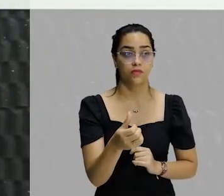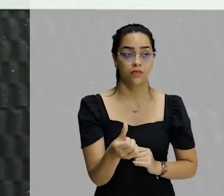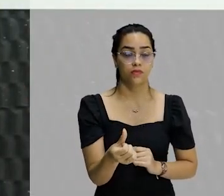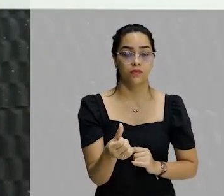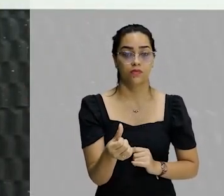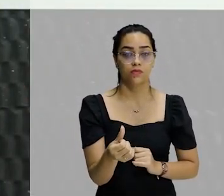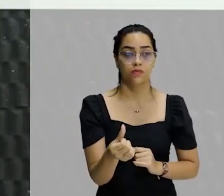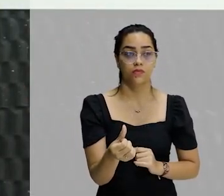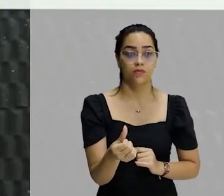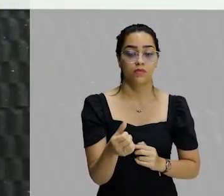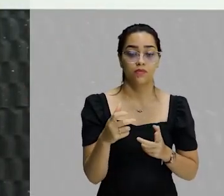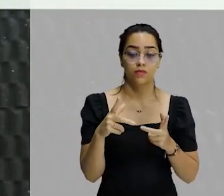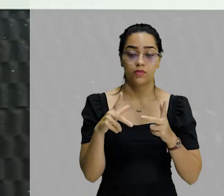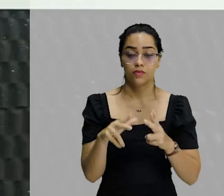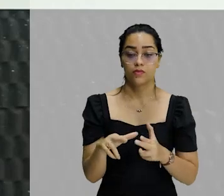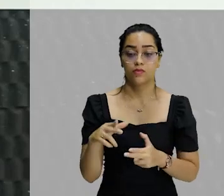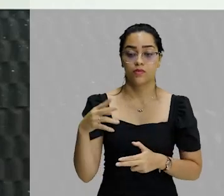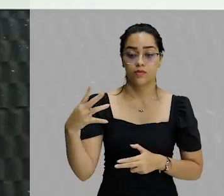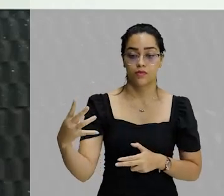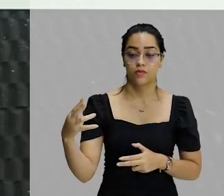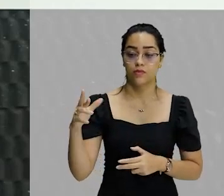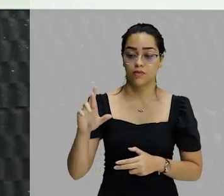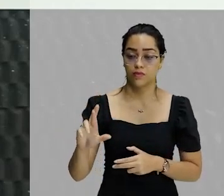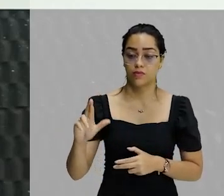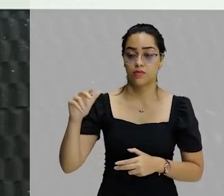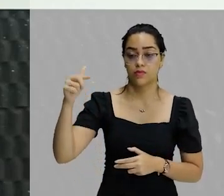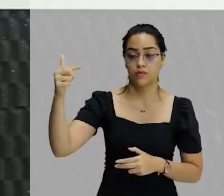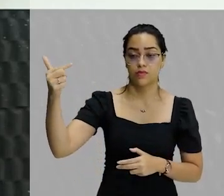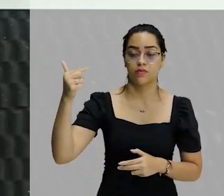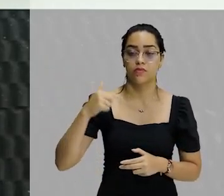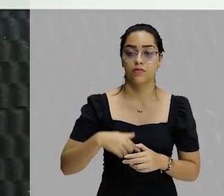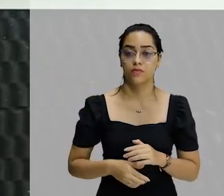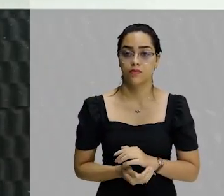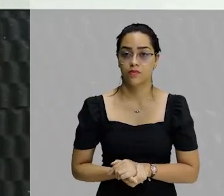576 igual a 4r ao quadrado.